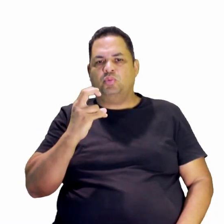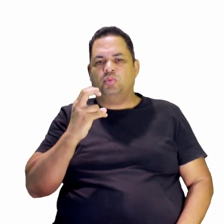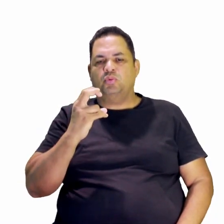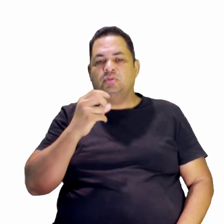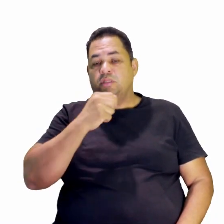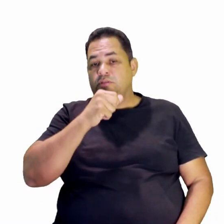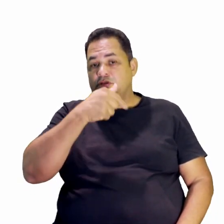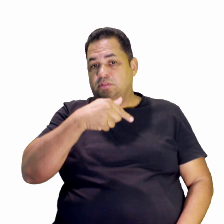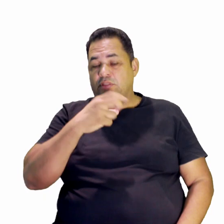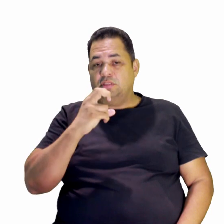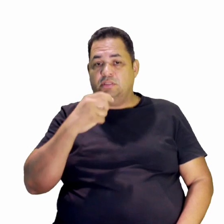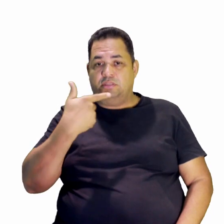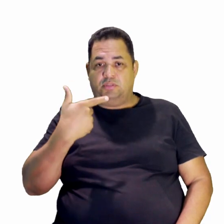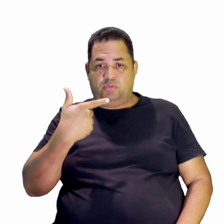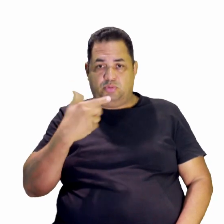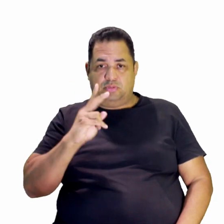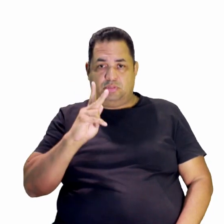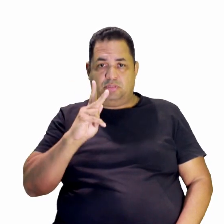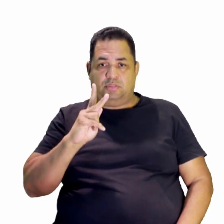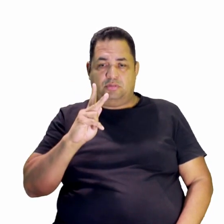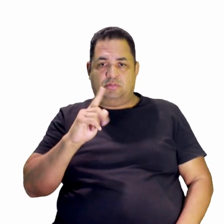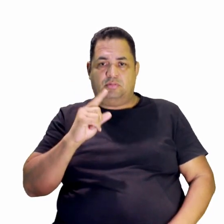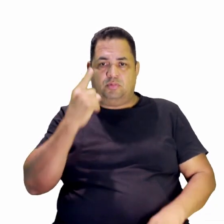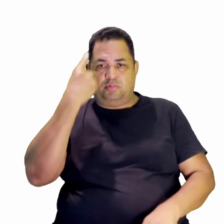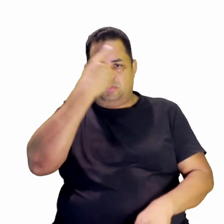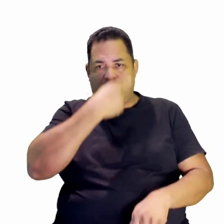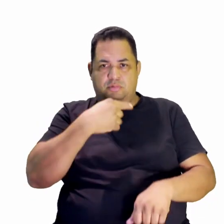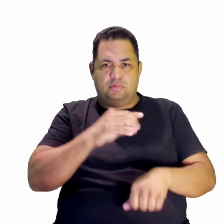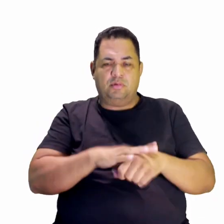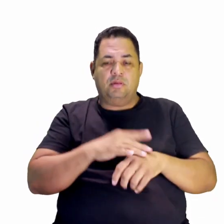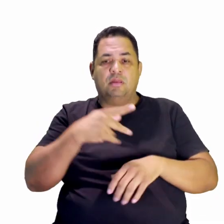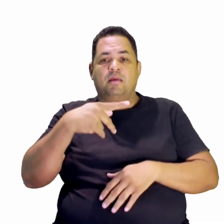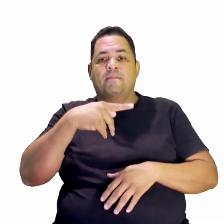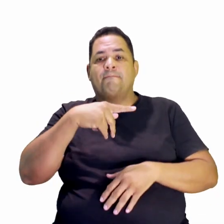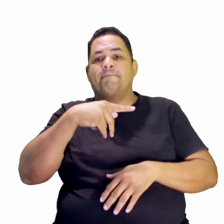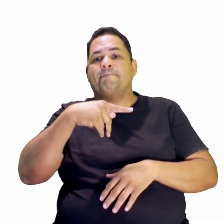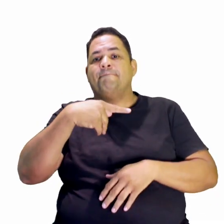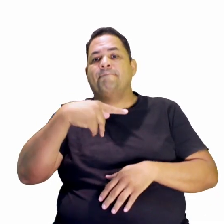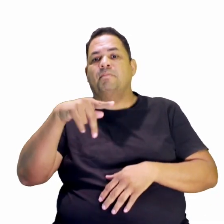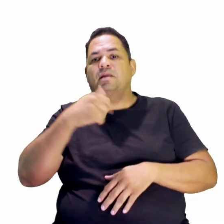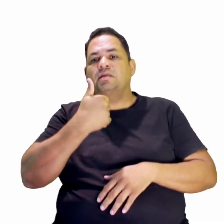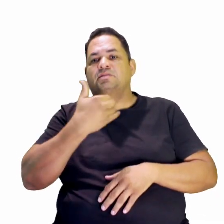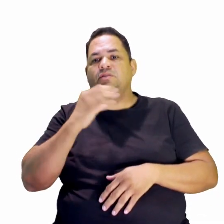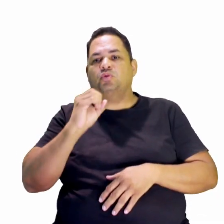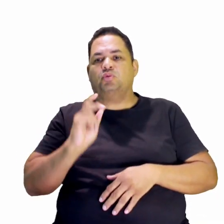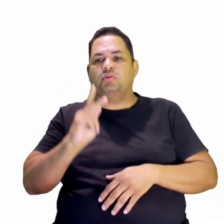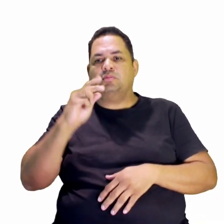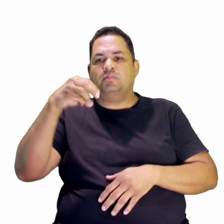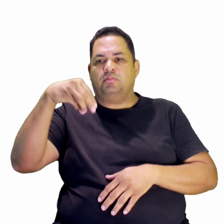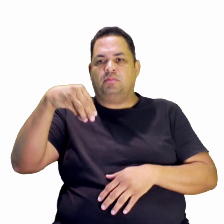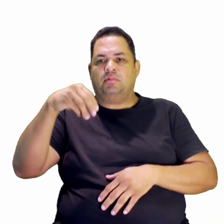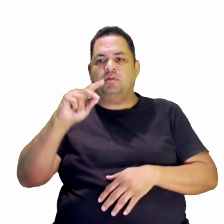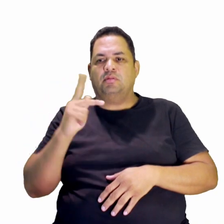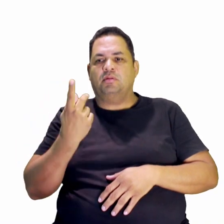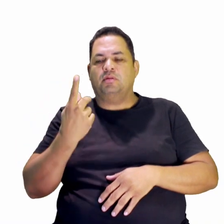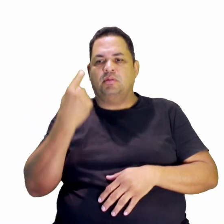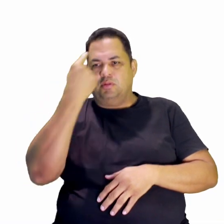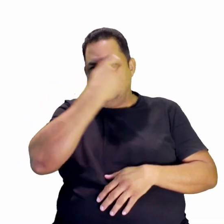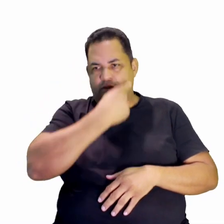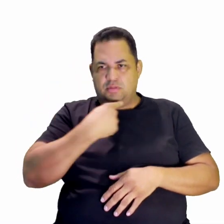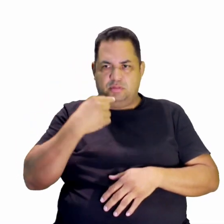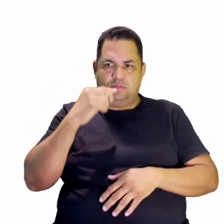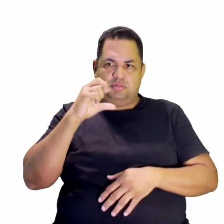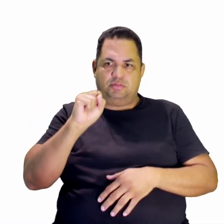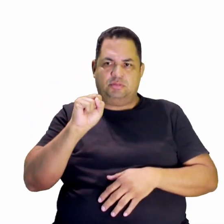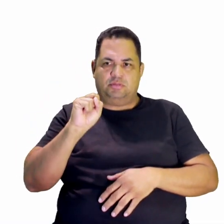por hora para 108 km por hora em 5 segundos. Calcule a intensidade da resultante das